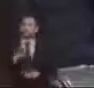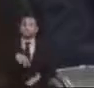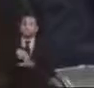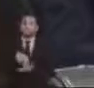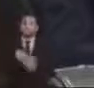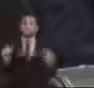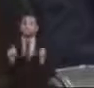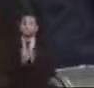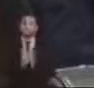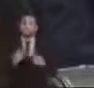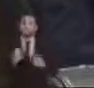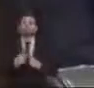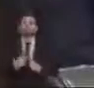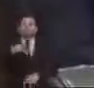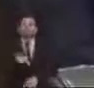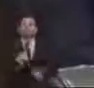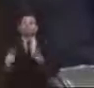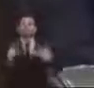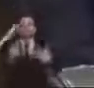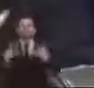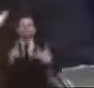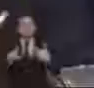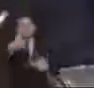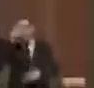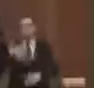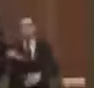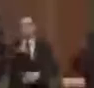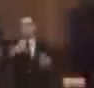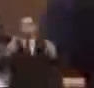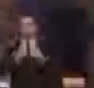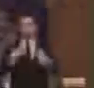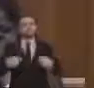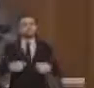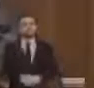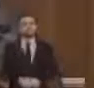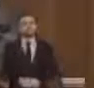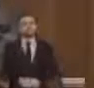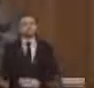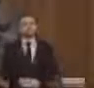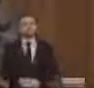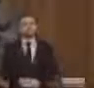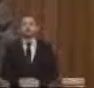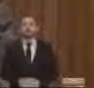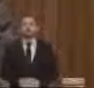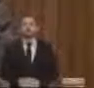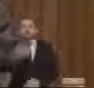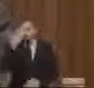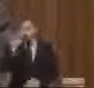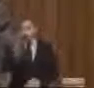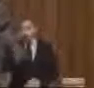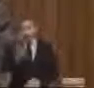de respeitar os direitos das pessoas, como hoje. Eu quero agradecer, Vossa Excelência, pelas palavras. E Vossa